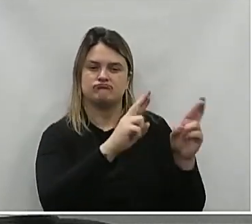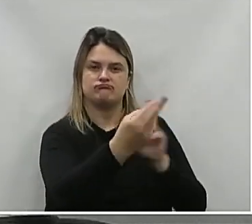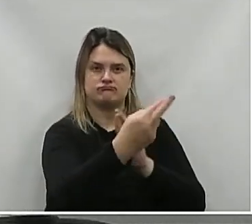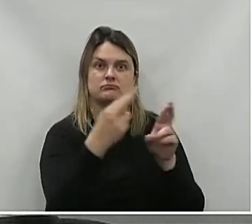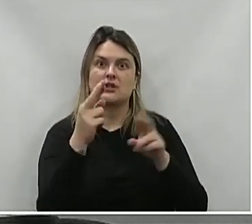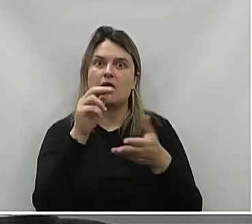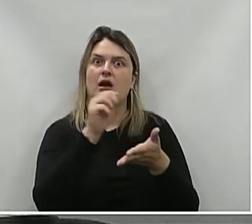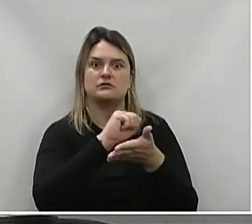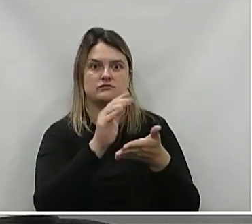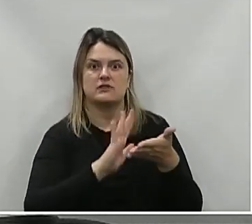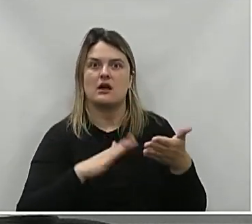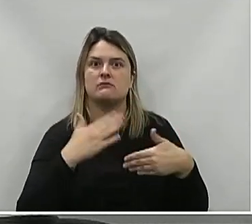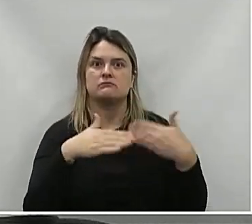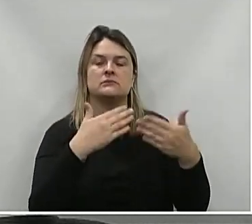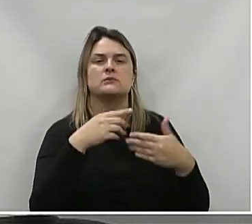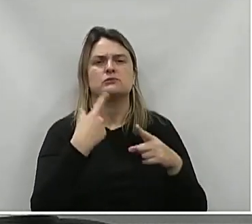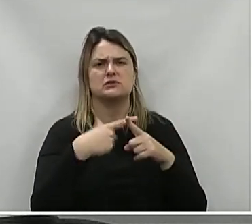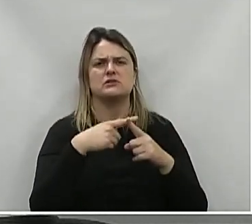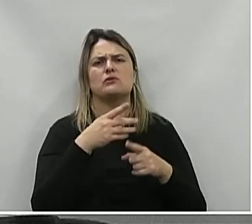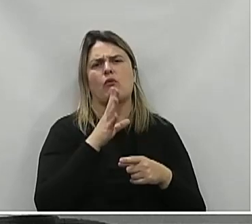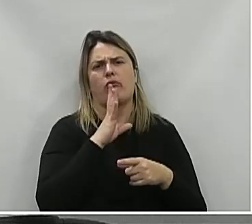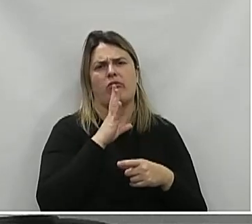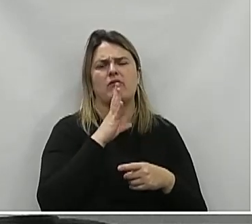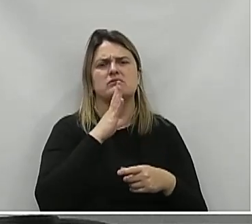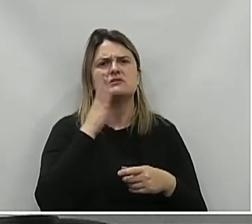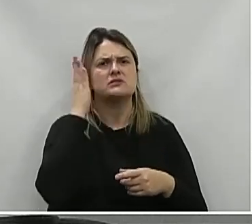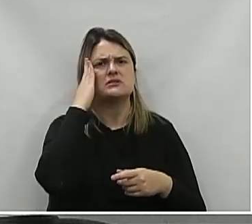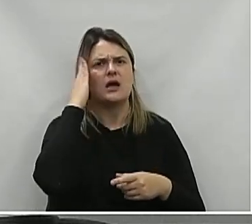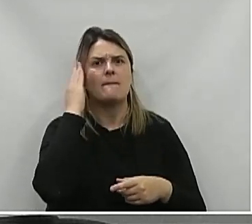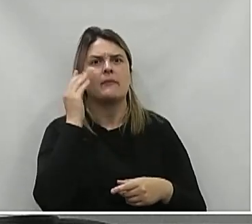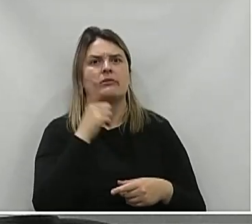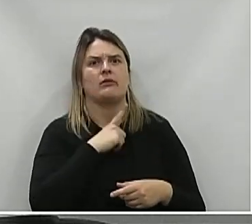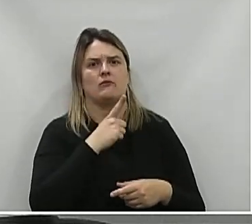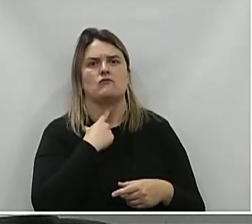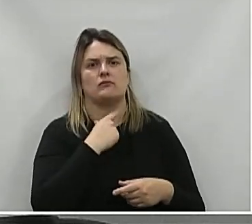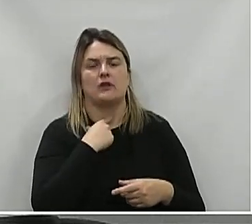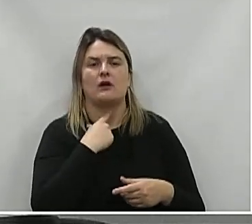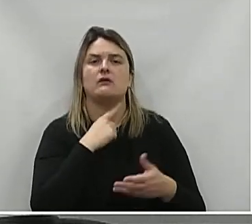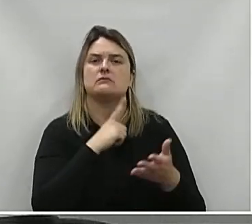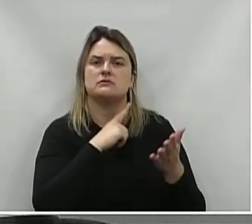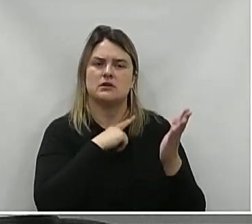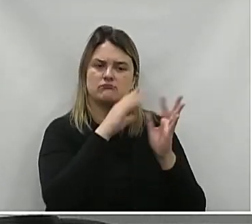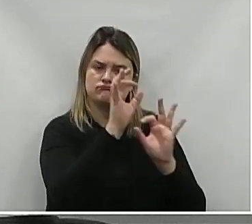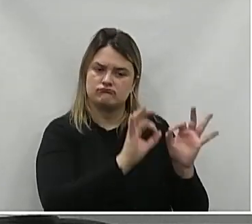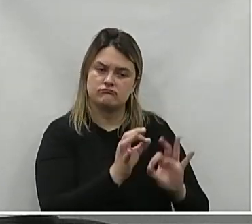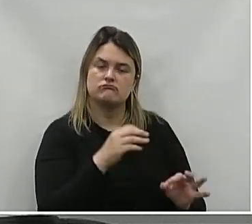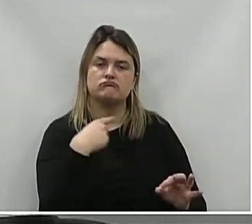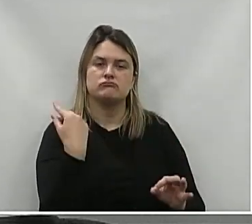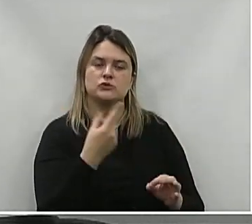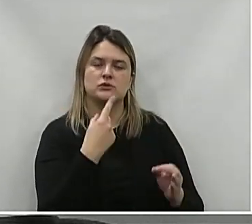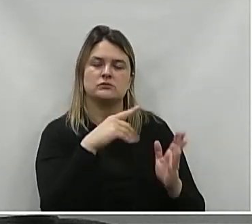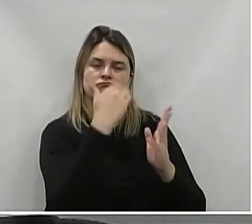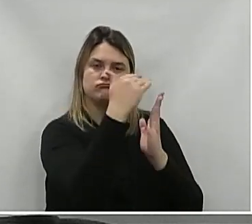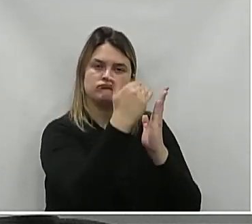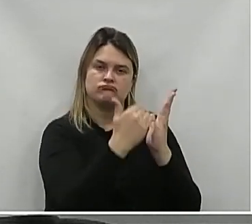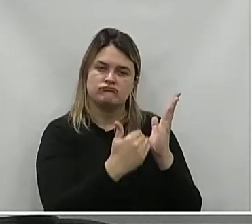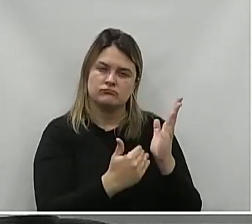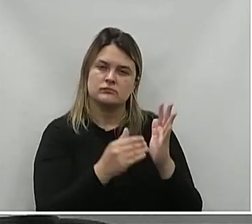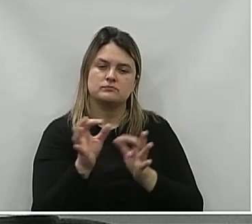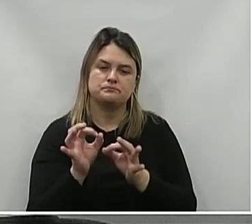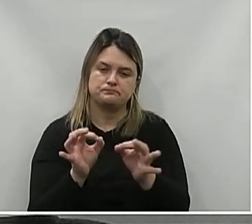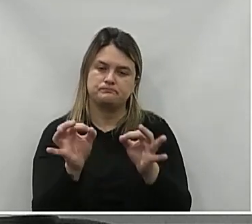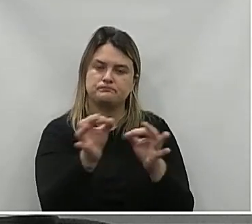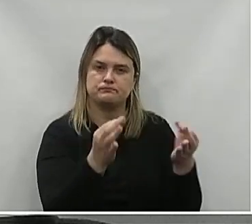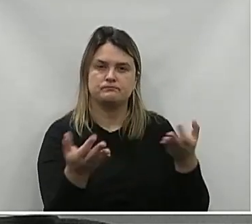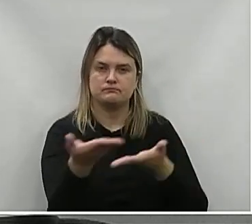mais ativa. Sabe que no dia a dia o contato é muito importante e a gente tem mantido isso de uma